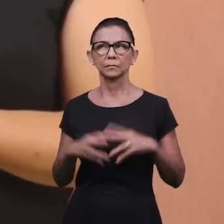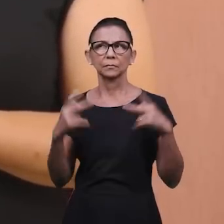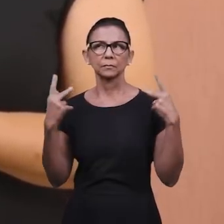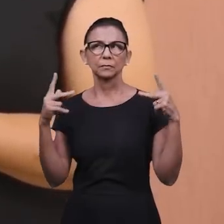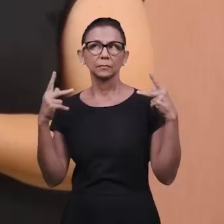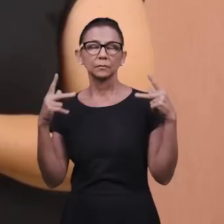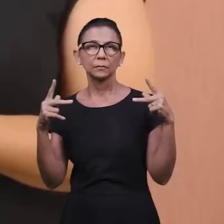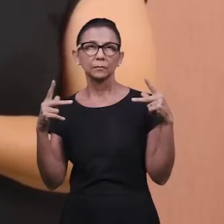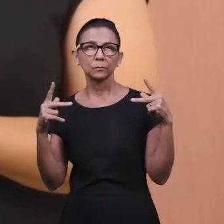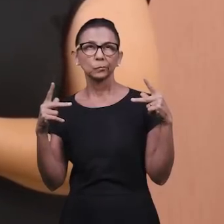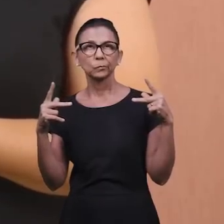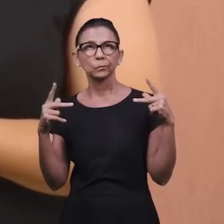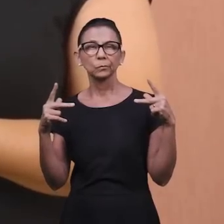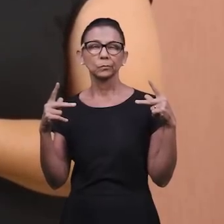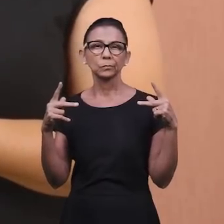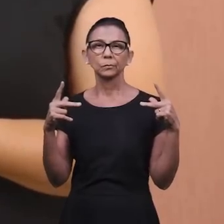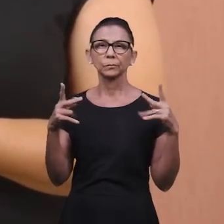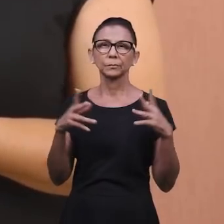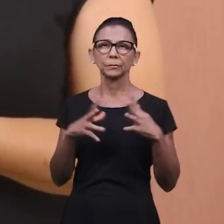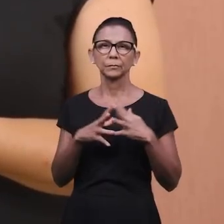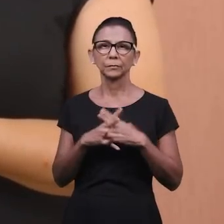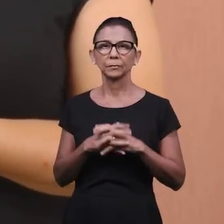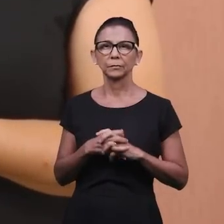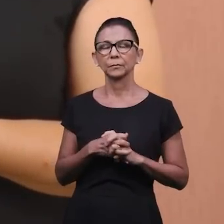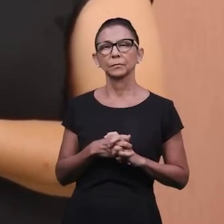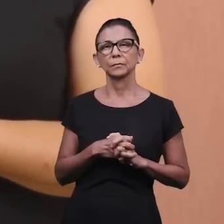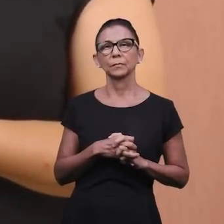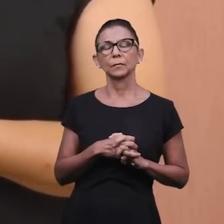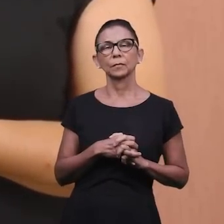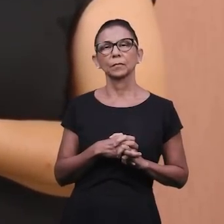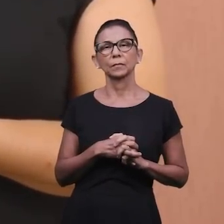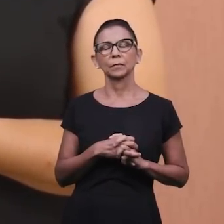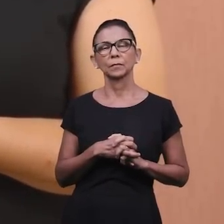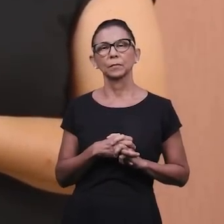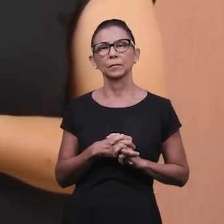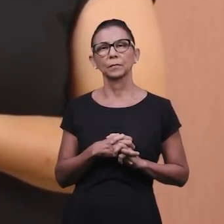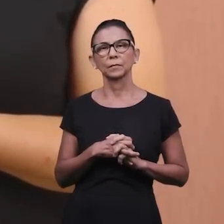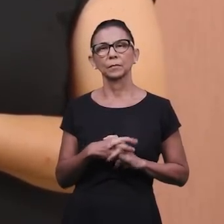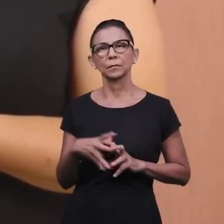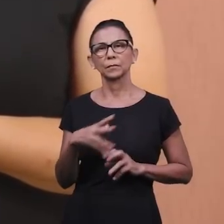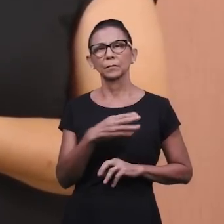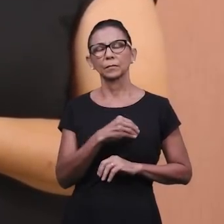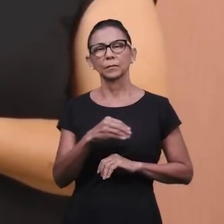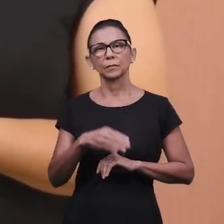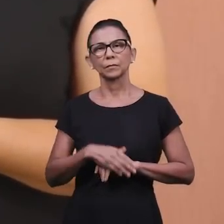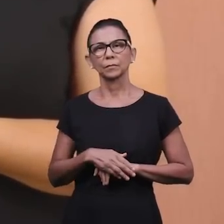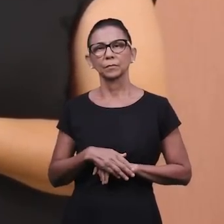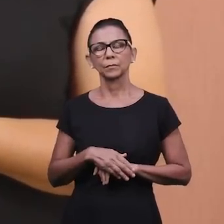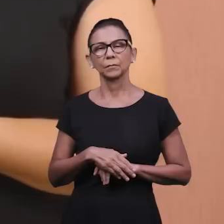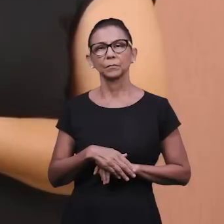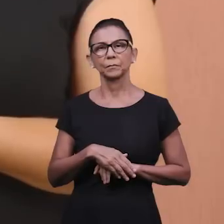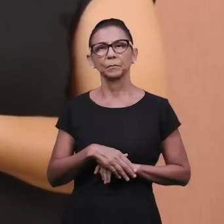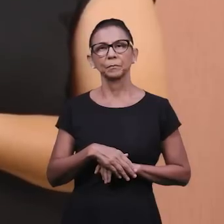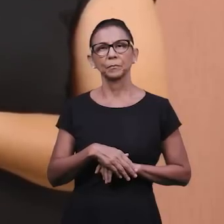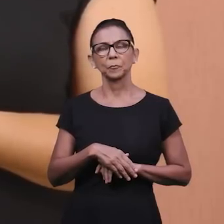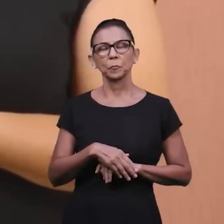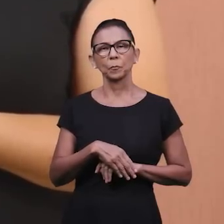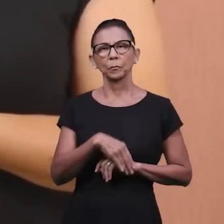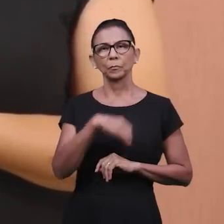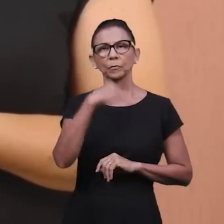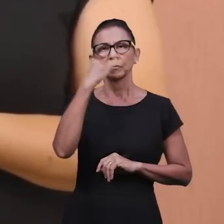pegou Abraão, entendeu? Eu vou falar sobre a chegada de Isaac. Manter a mesma linha